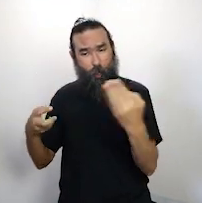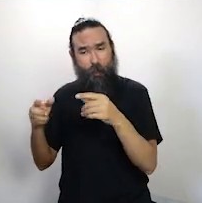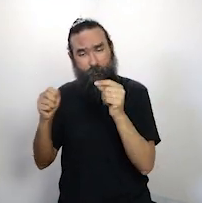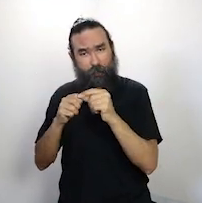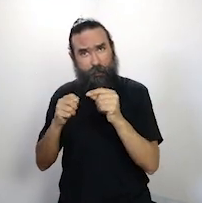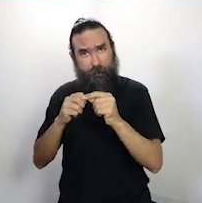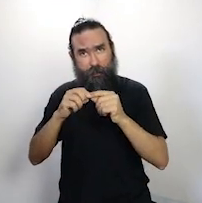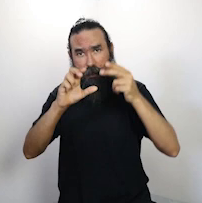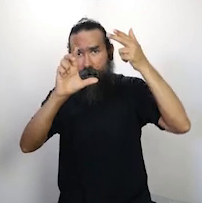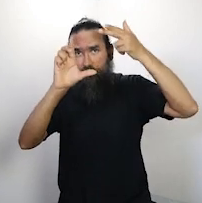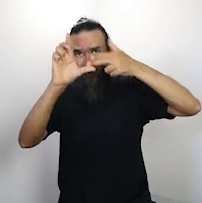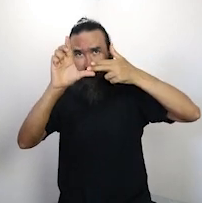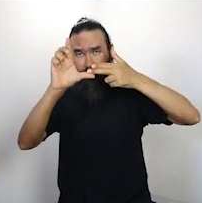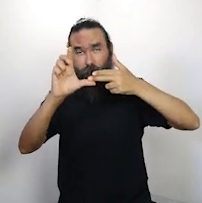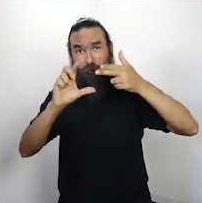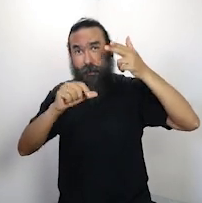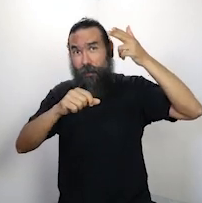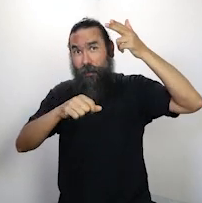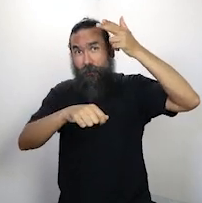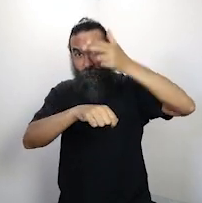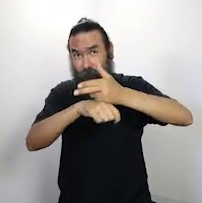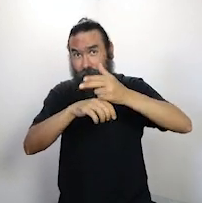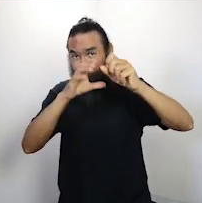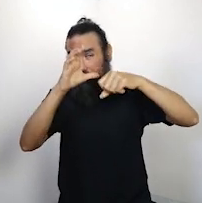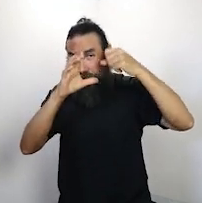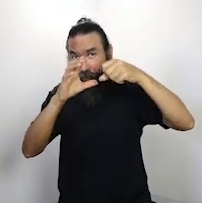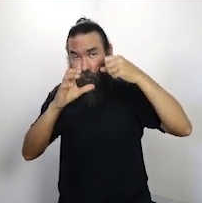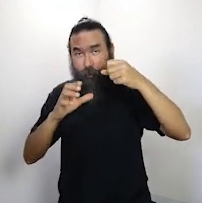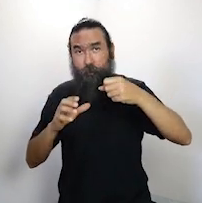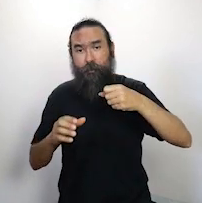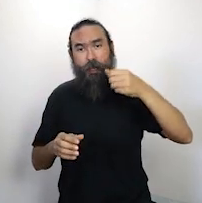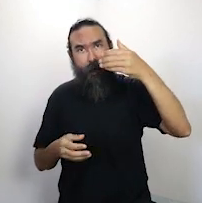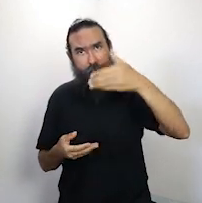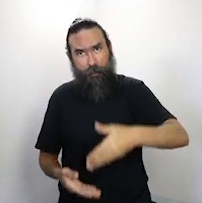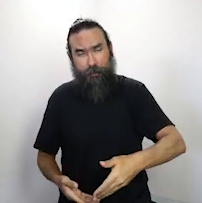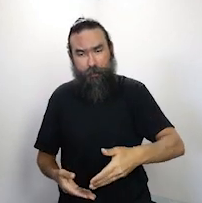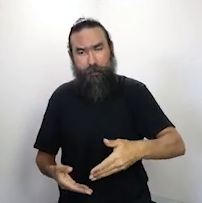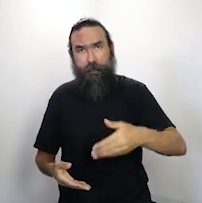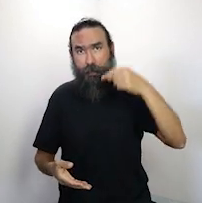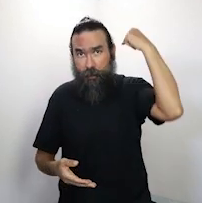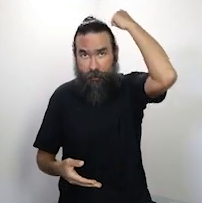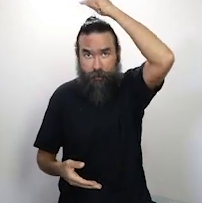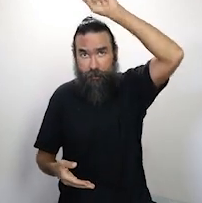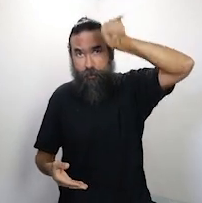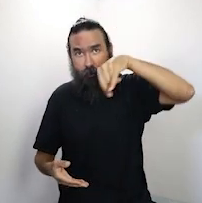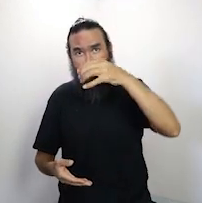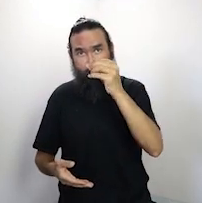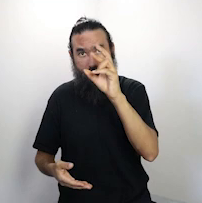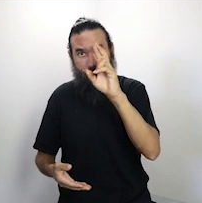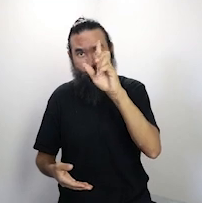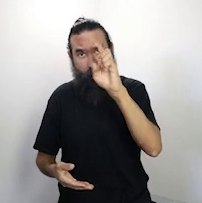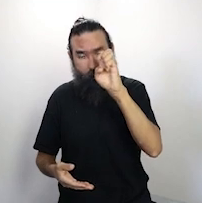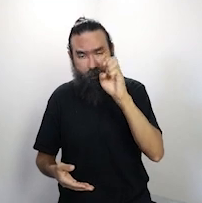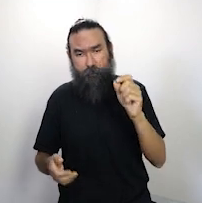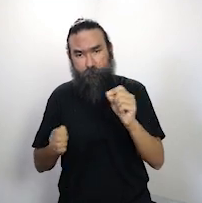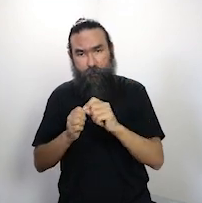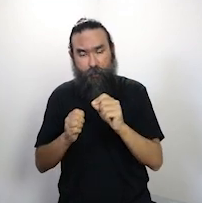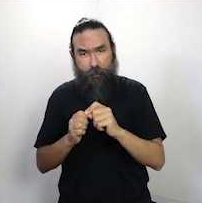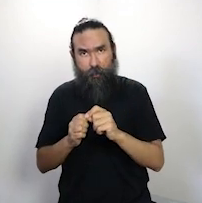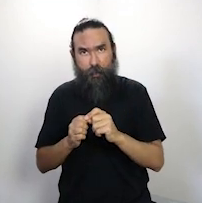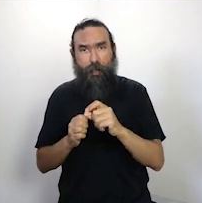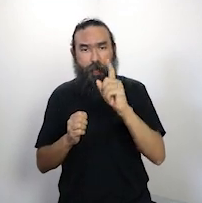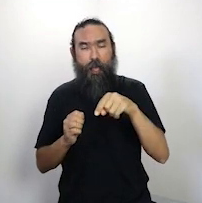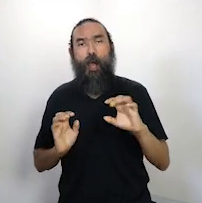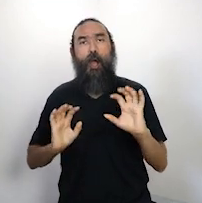Multiétnica, um dos projetos realizados pela Casa de Cultura Cavaleiro de Jorge. Nós vamos homenagear agora aos nossos povos indígenas,